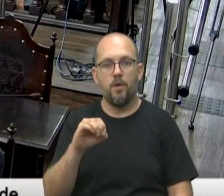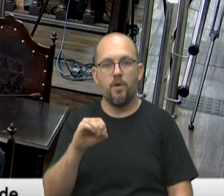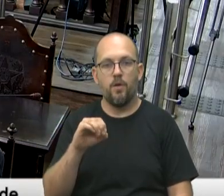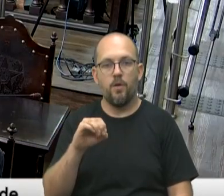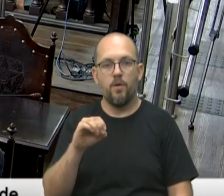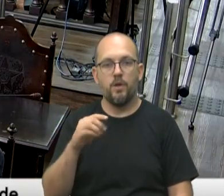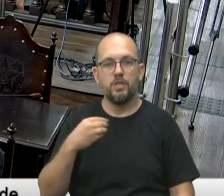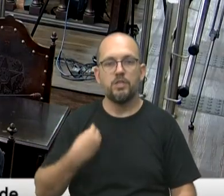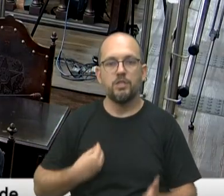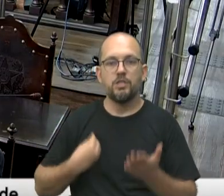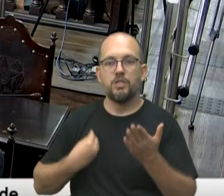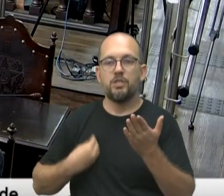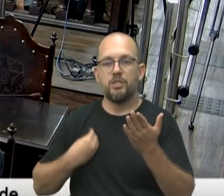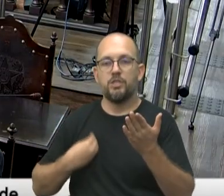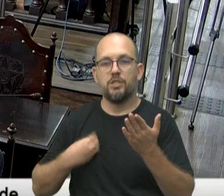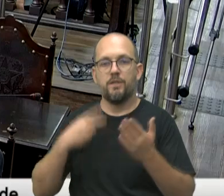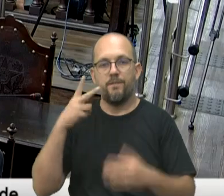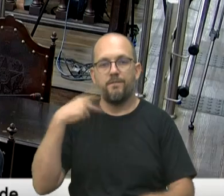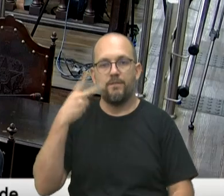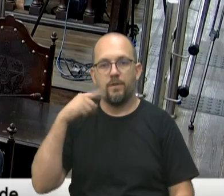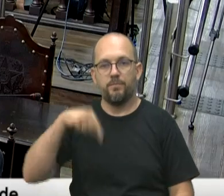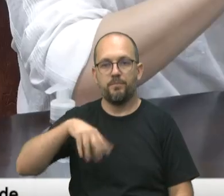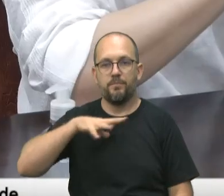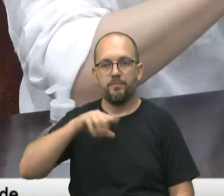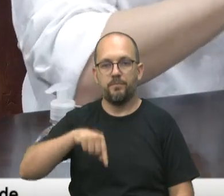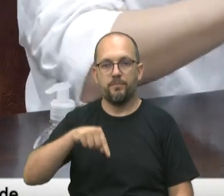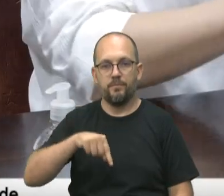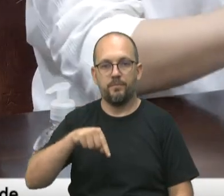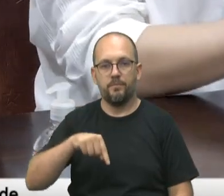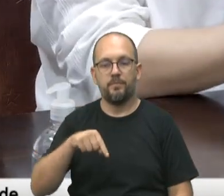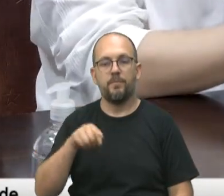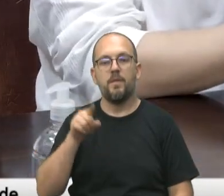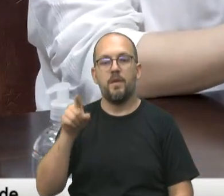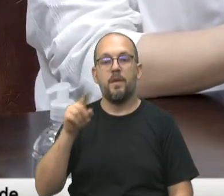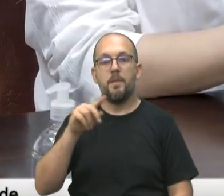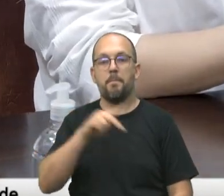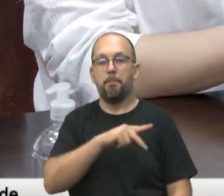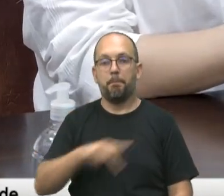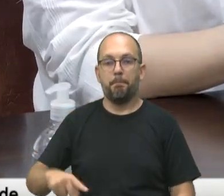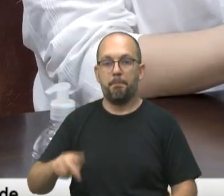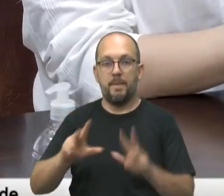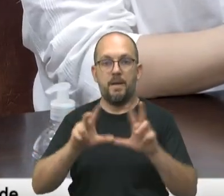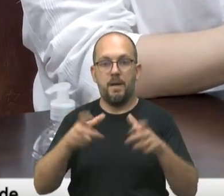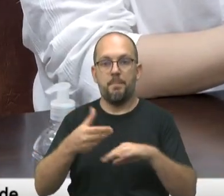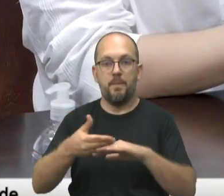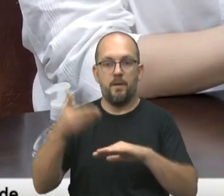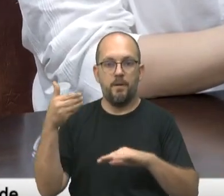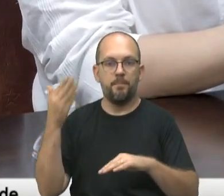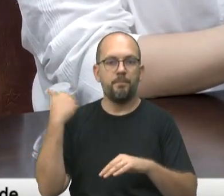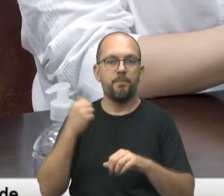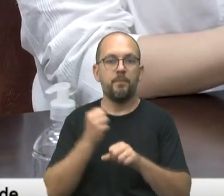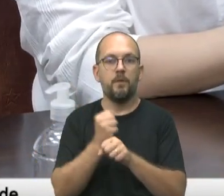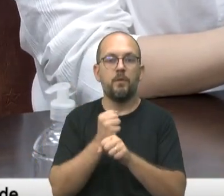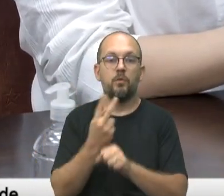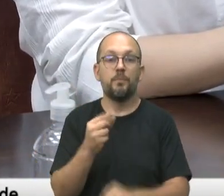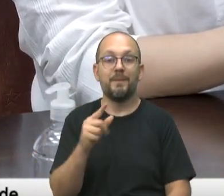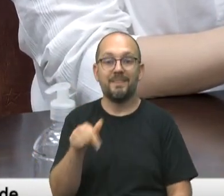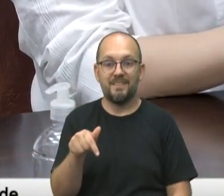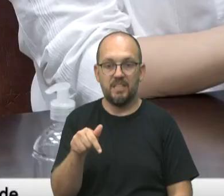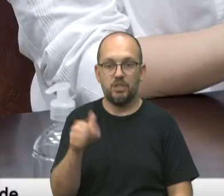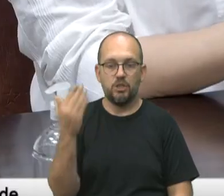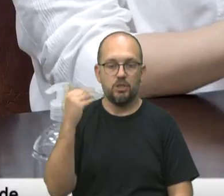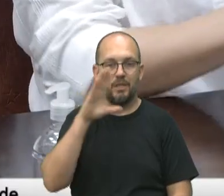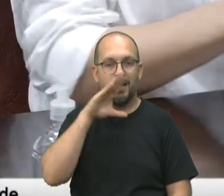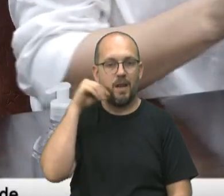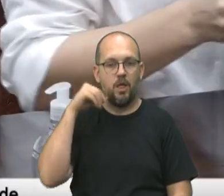está ali, ela foi vereadora aqui no município, ela foi presidente da casa, e a Cléo, em 2017, quando a